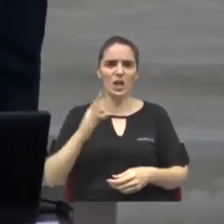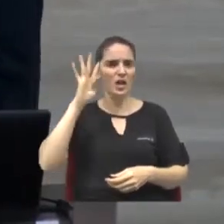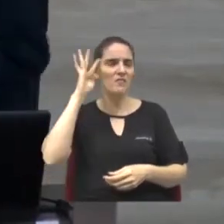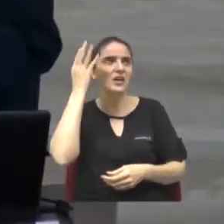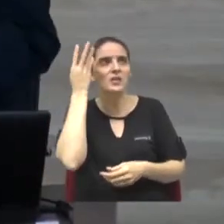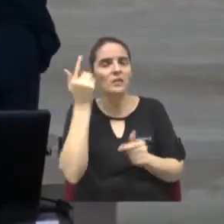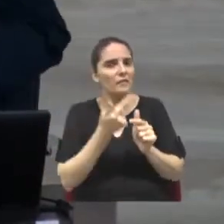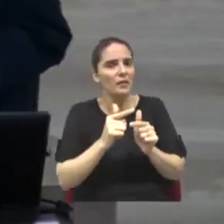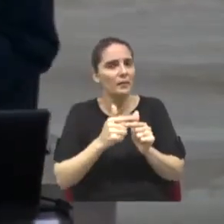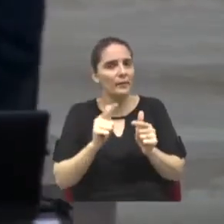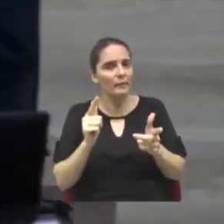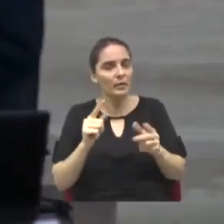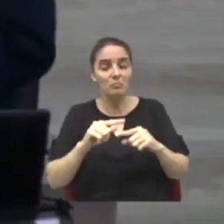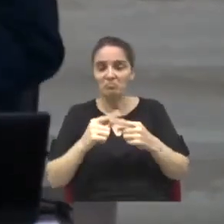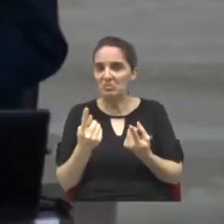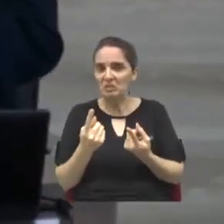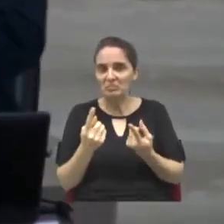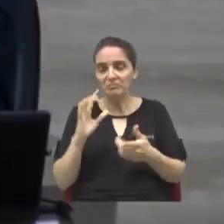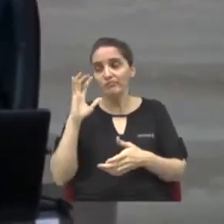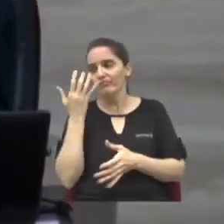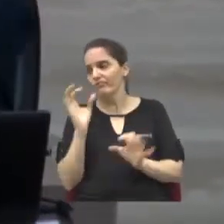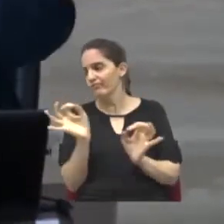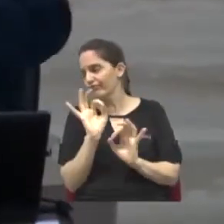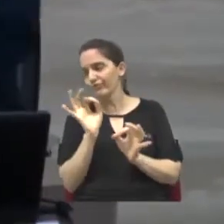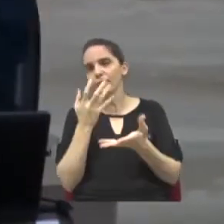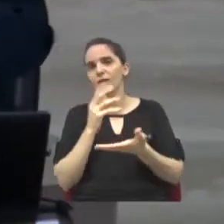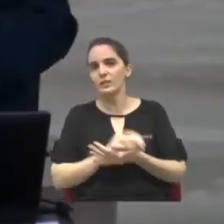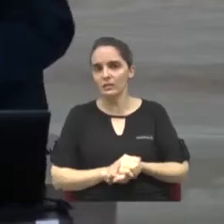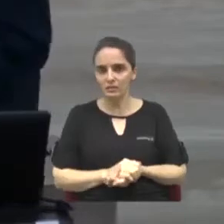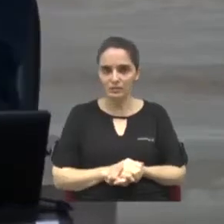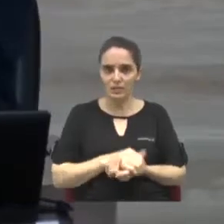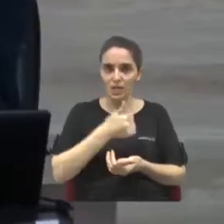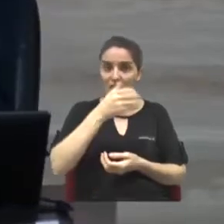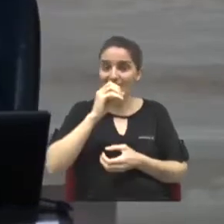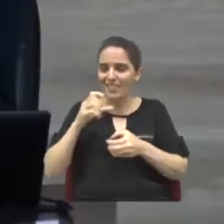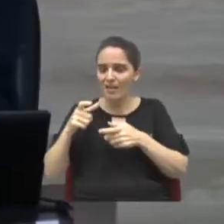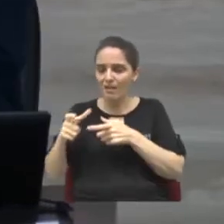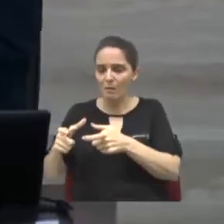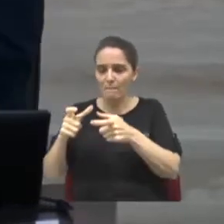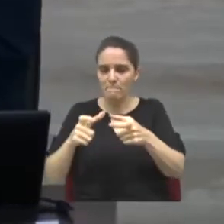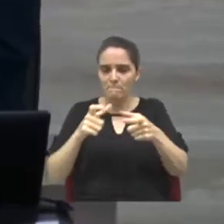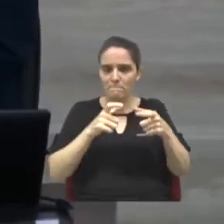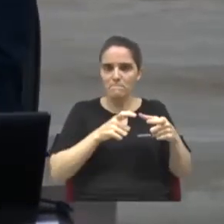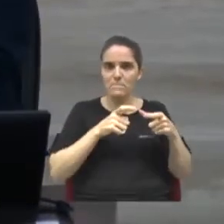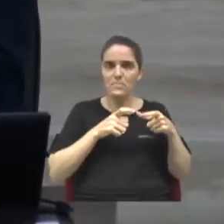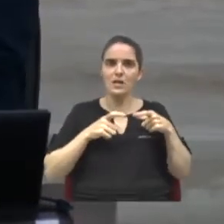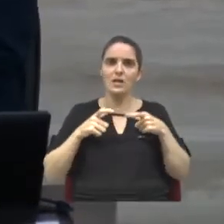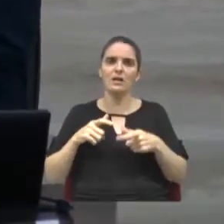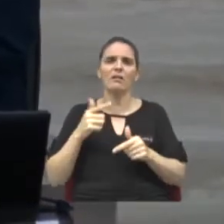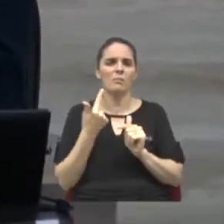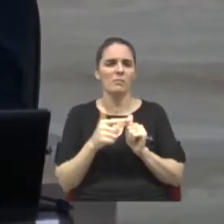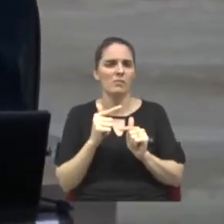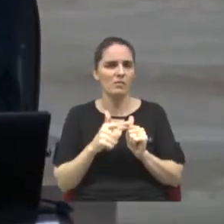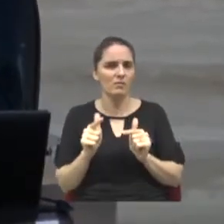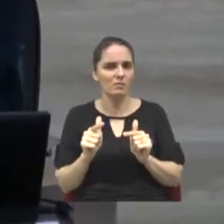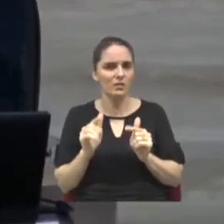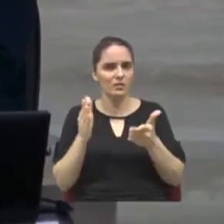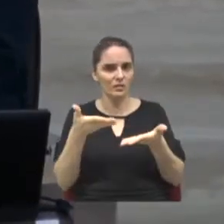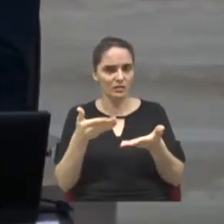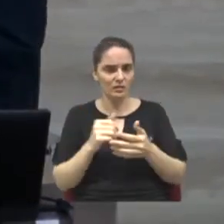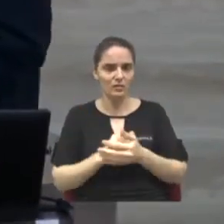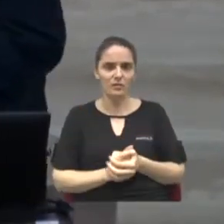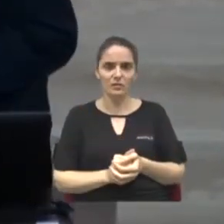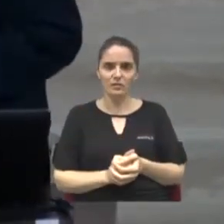essa situação e não tem nada resolvido. Então, são cerca de 10 bairros ali que passam por essa situação. Tomara que agora esse requerimento